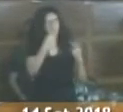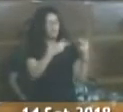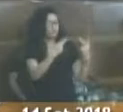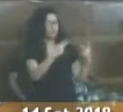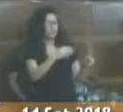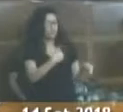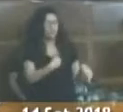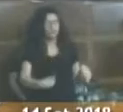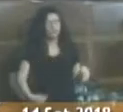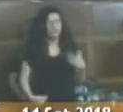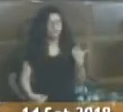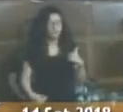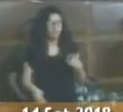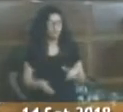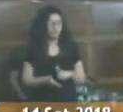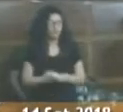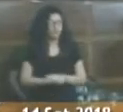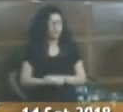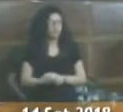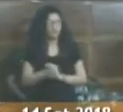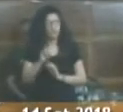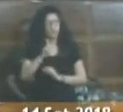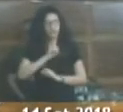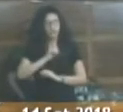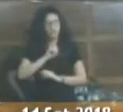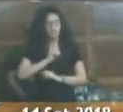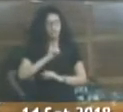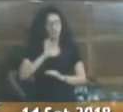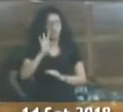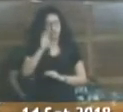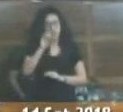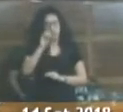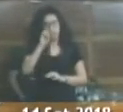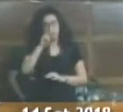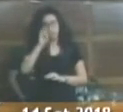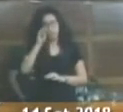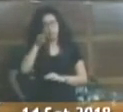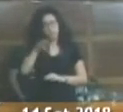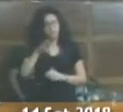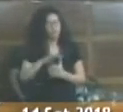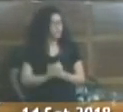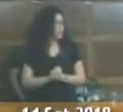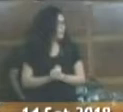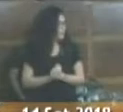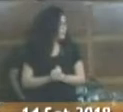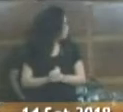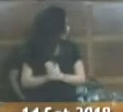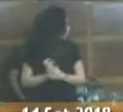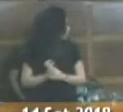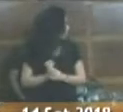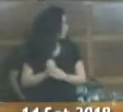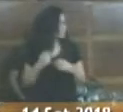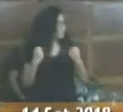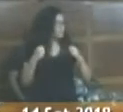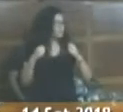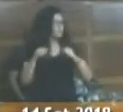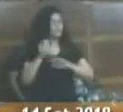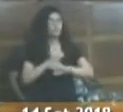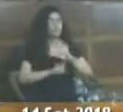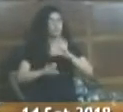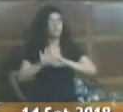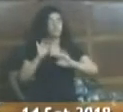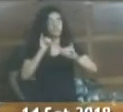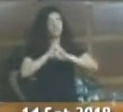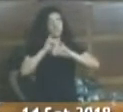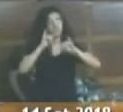público, principalmente, né? A gente só tem o pessoal do fórum, que está aqui acompanhando a gente. Então, só para a gente tomar cuidado um pouco com a